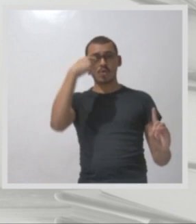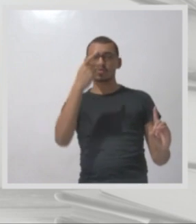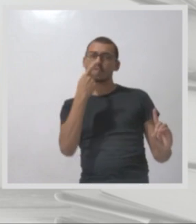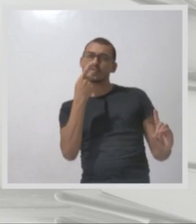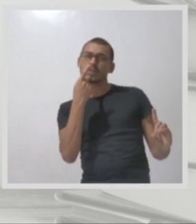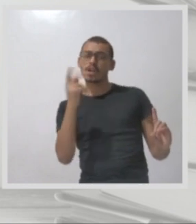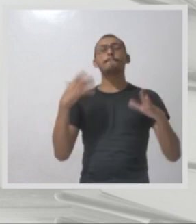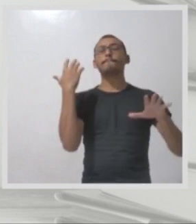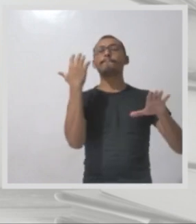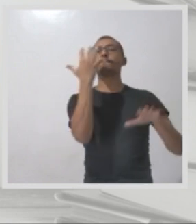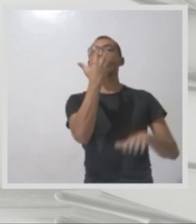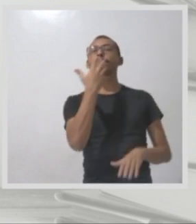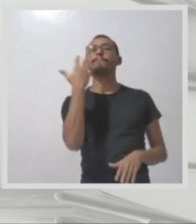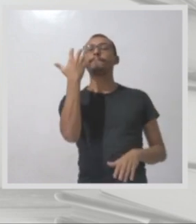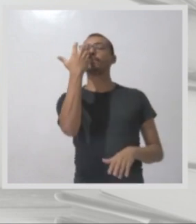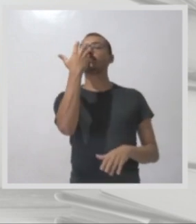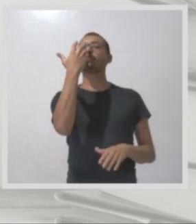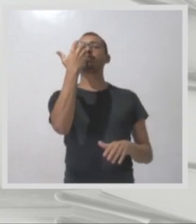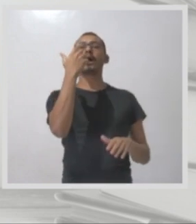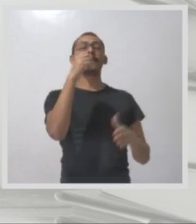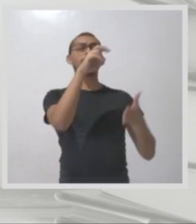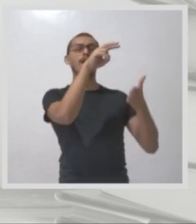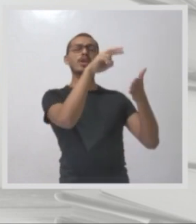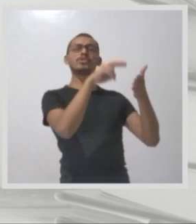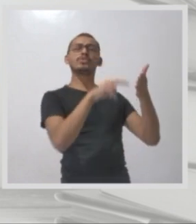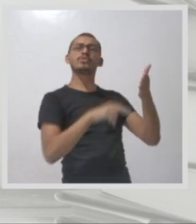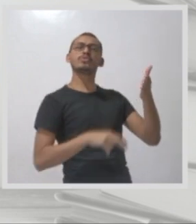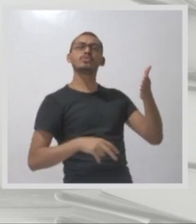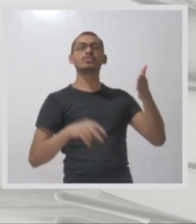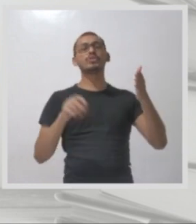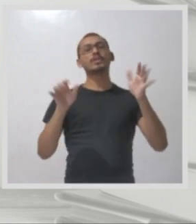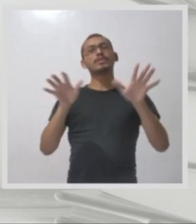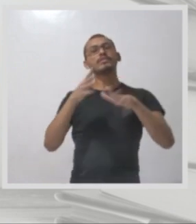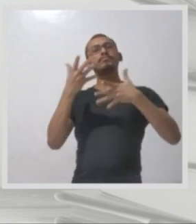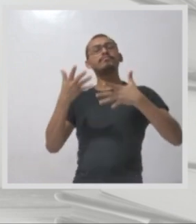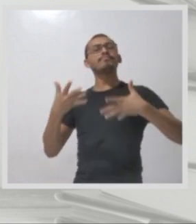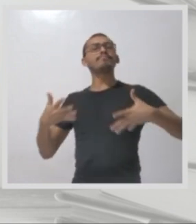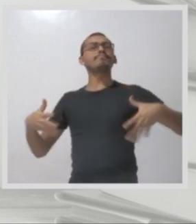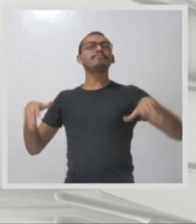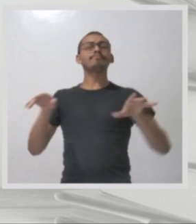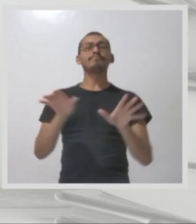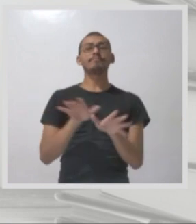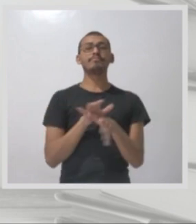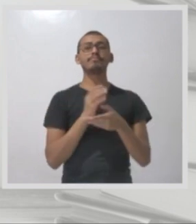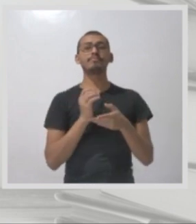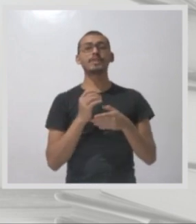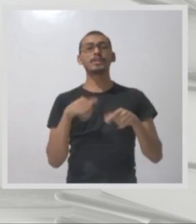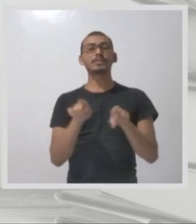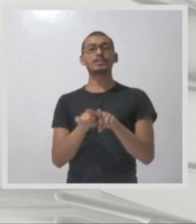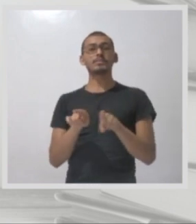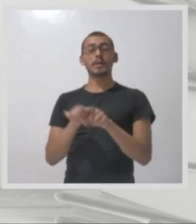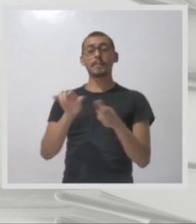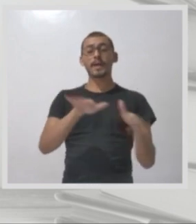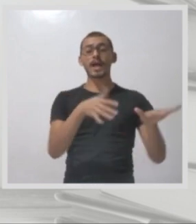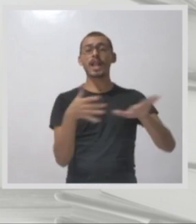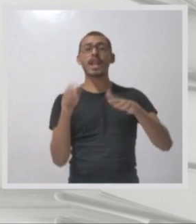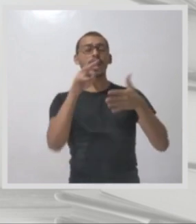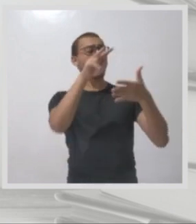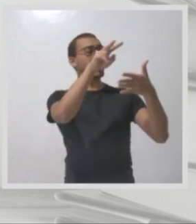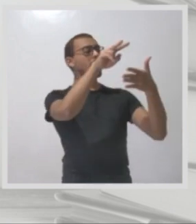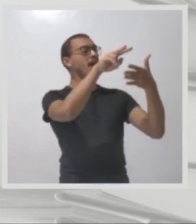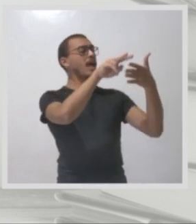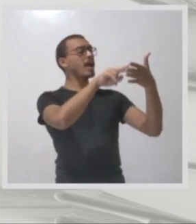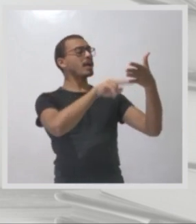canta uma música? Pela leitura do poema, pelo ritmo, pelo balanço da leitura, você pode ter